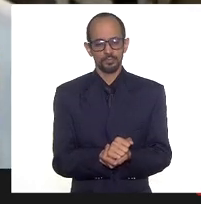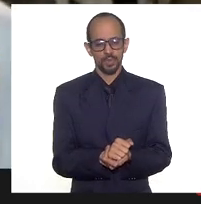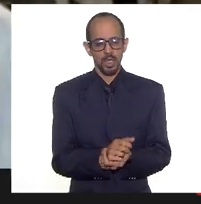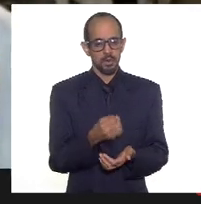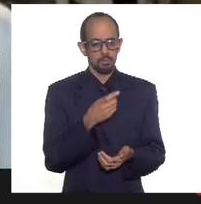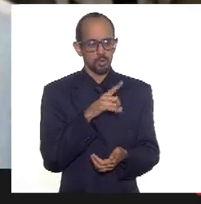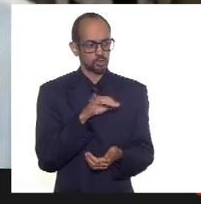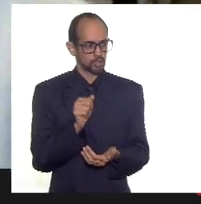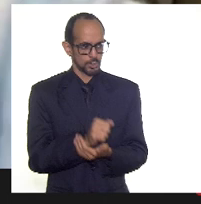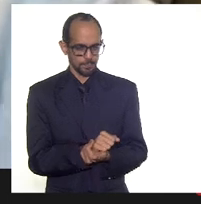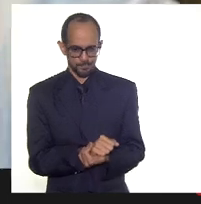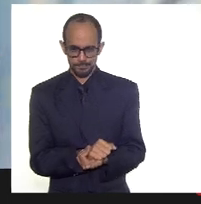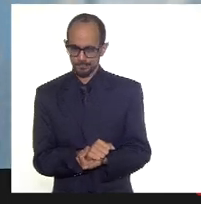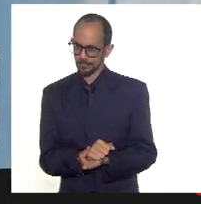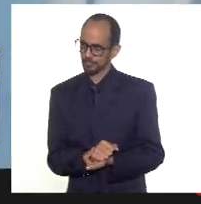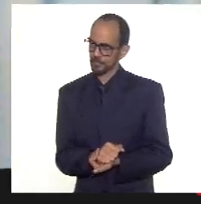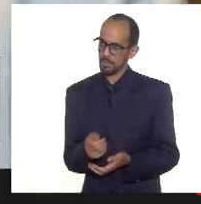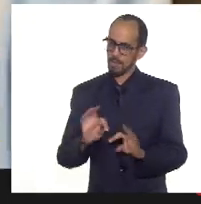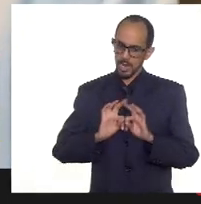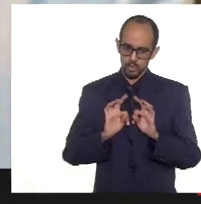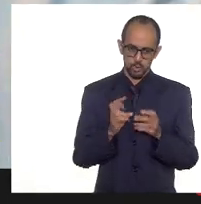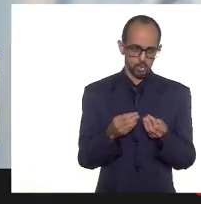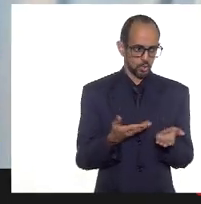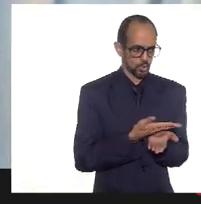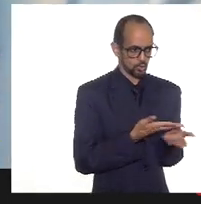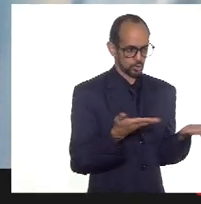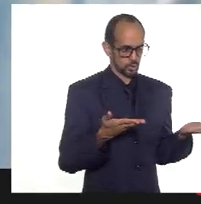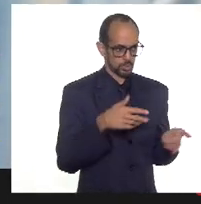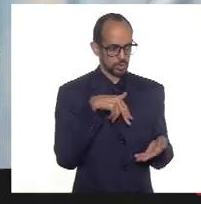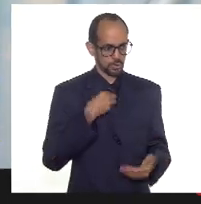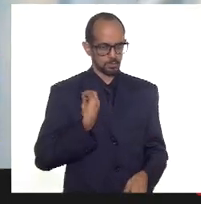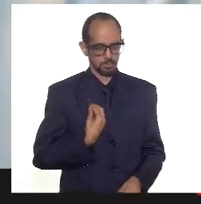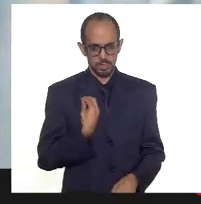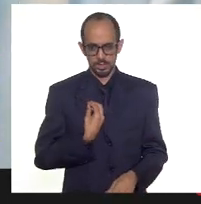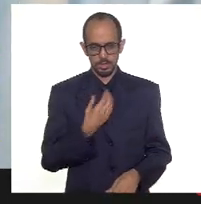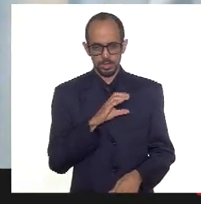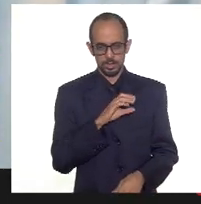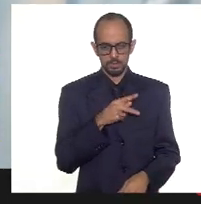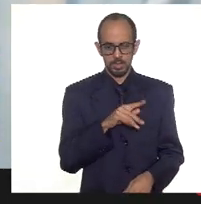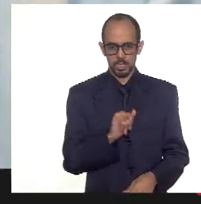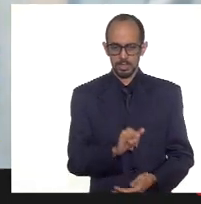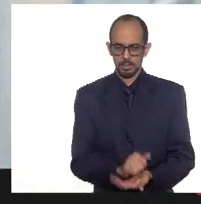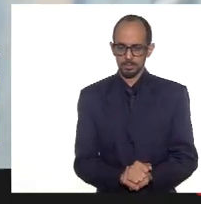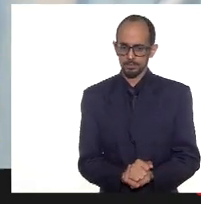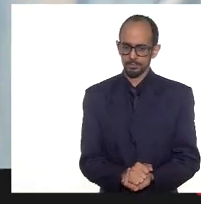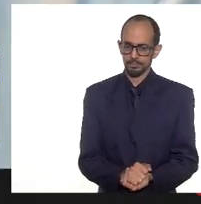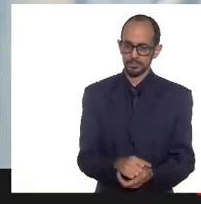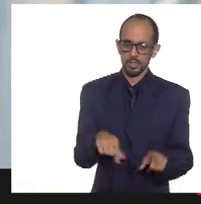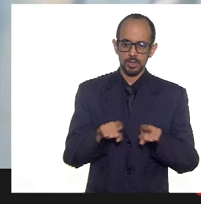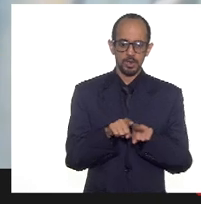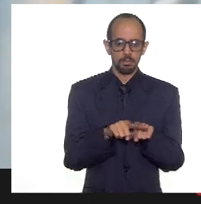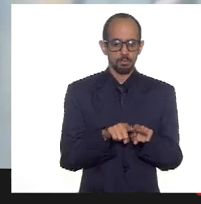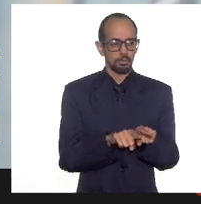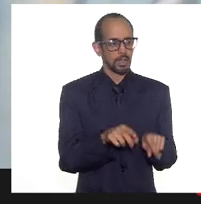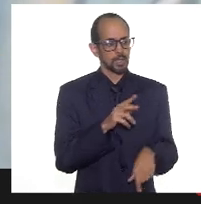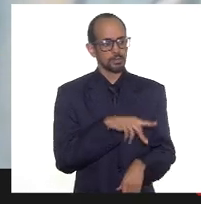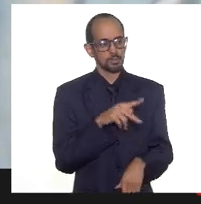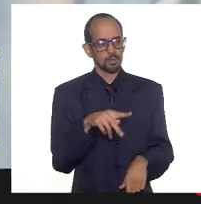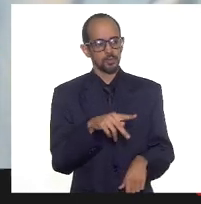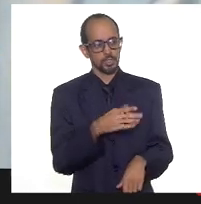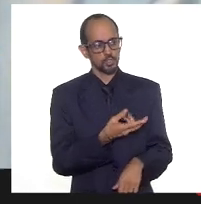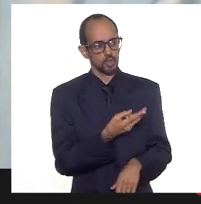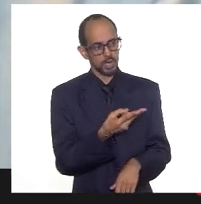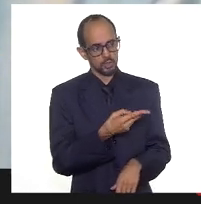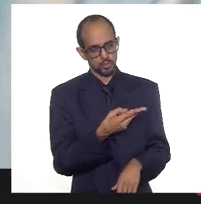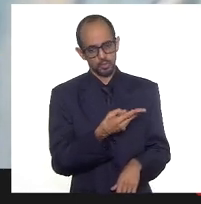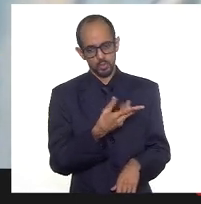dia para todos da CPI e as duas convidadas, a professora Ana Paula